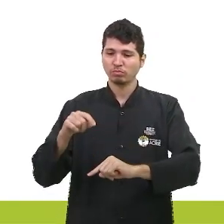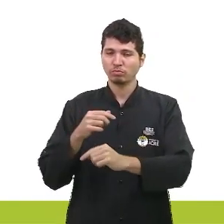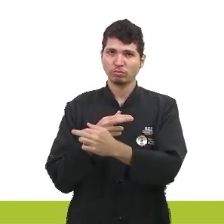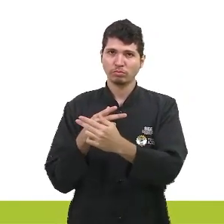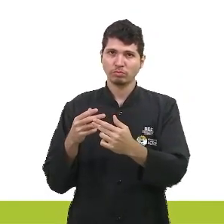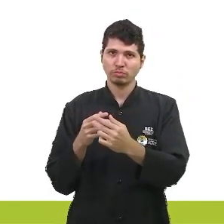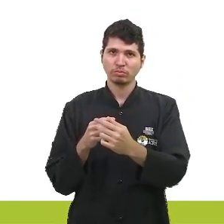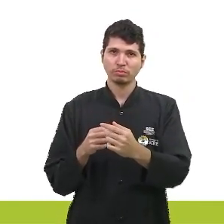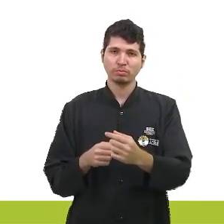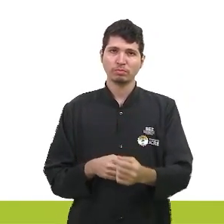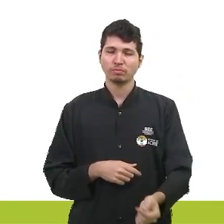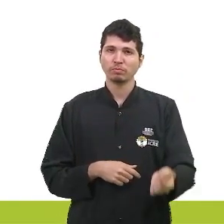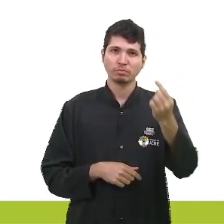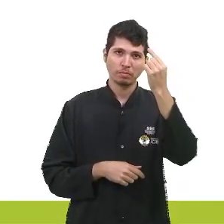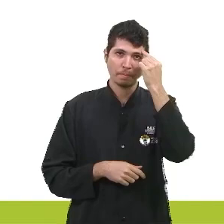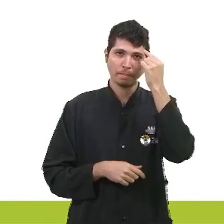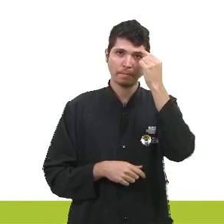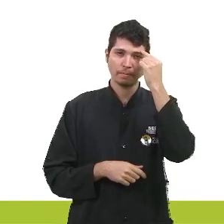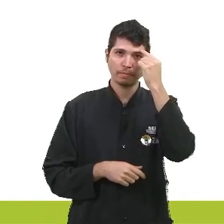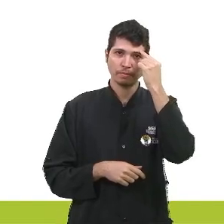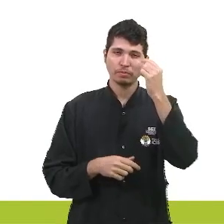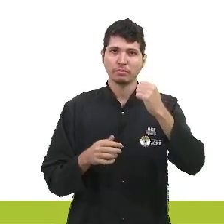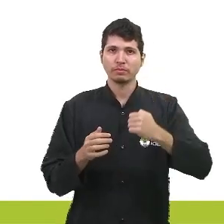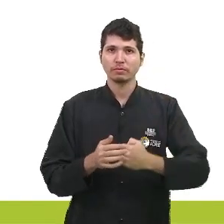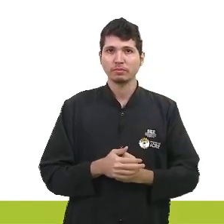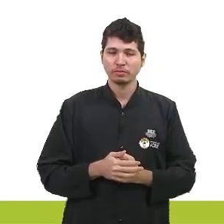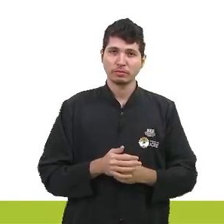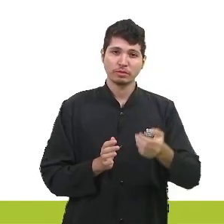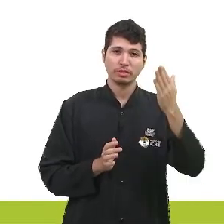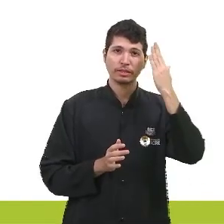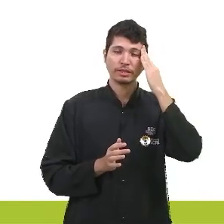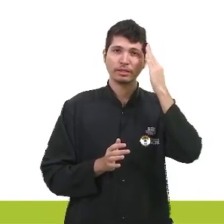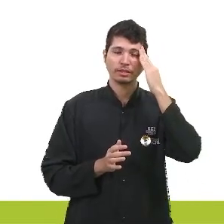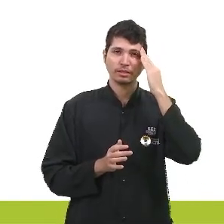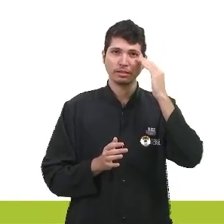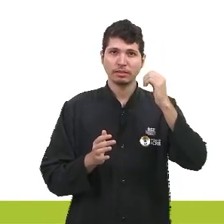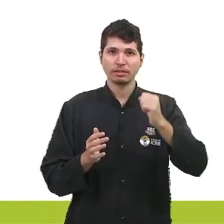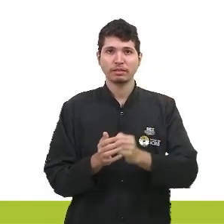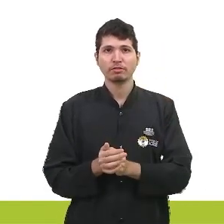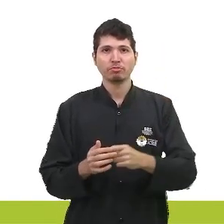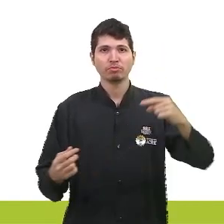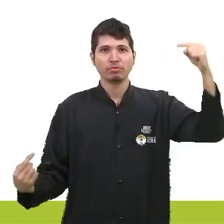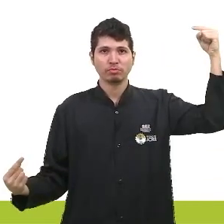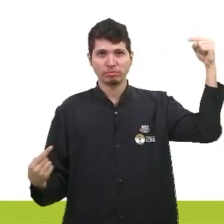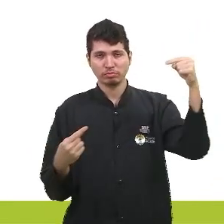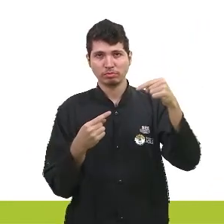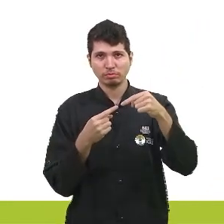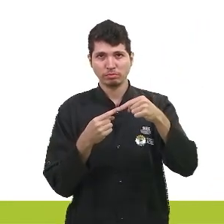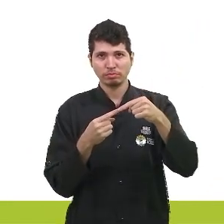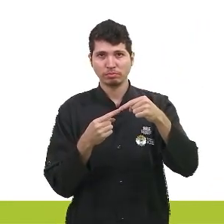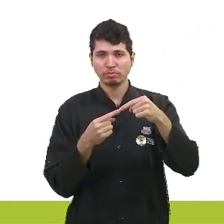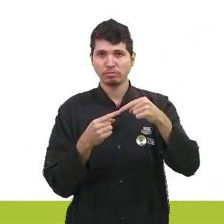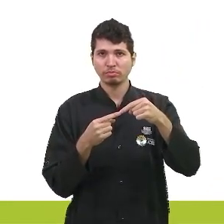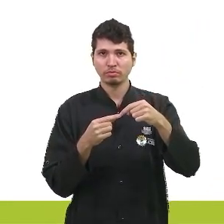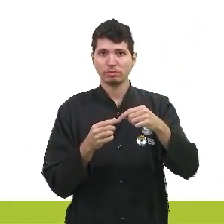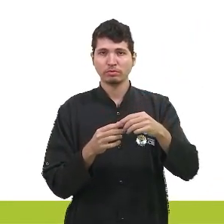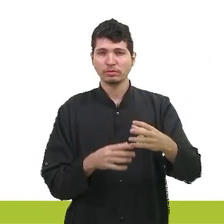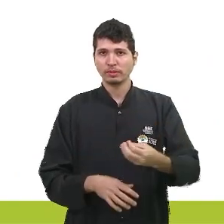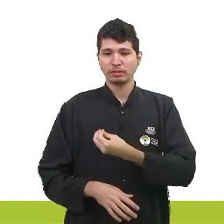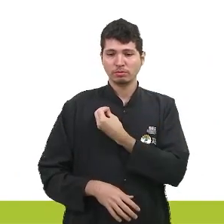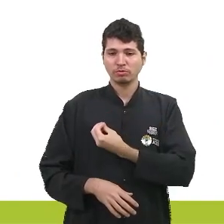o pensamento e a matéria para atingir esse Deus que está presente em todos os elementos